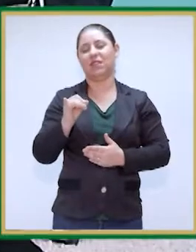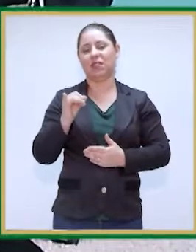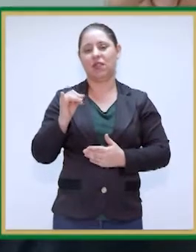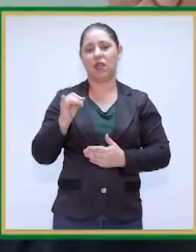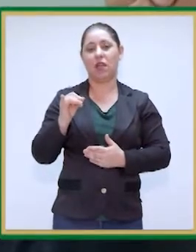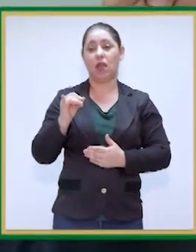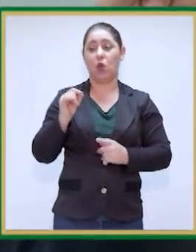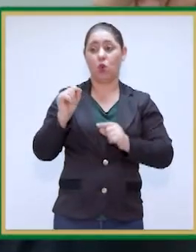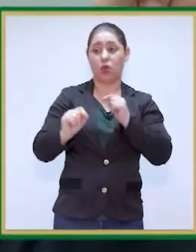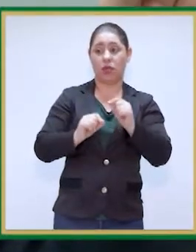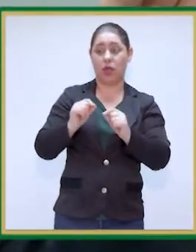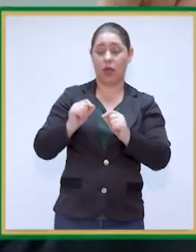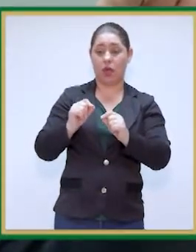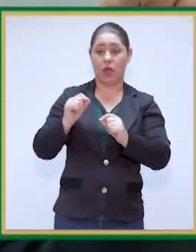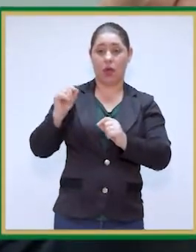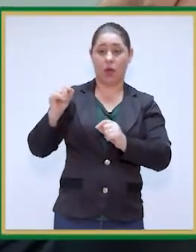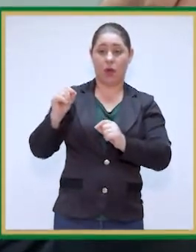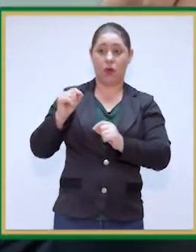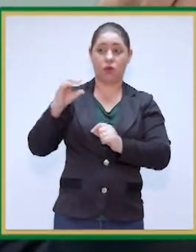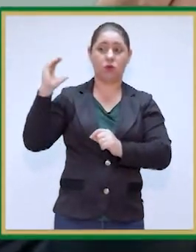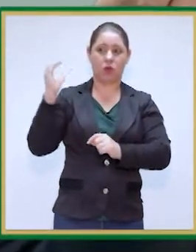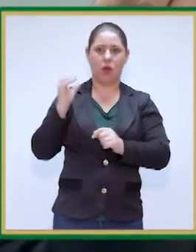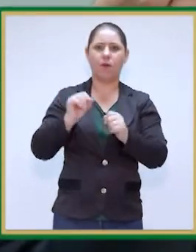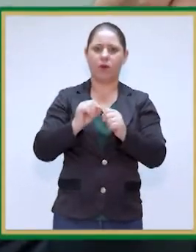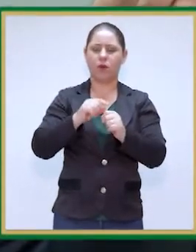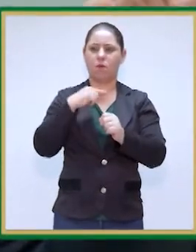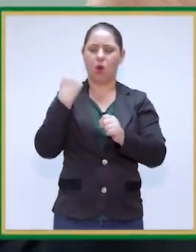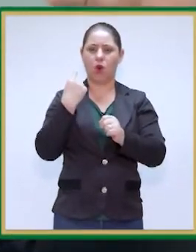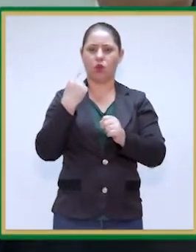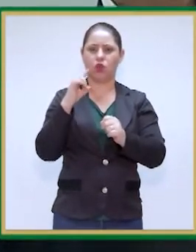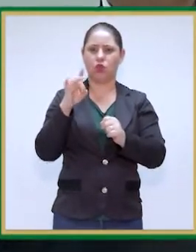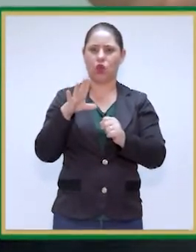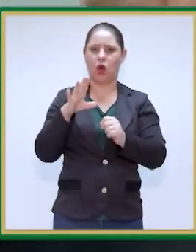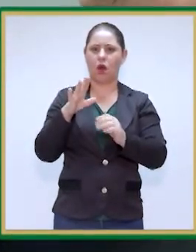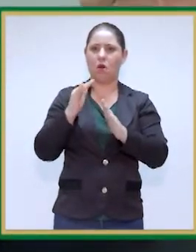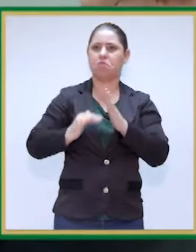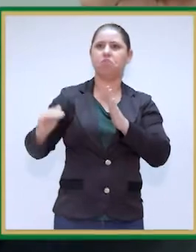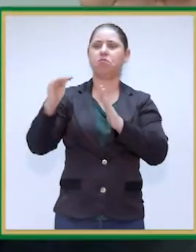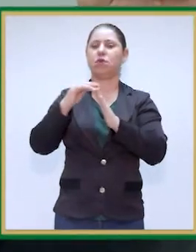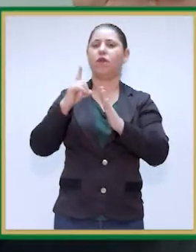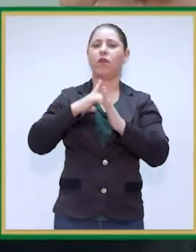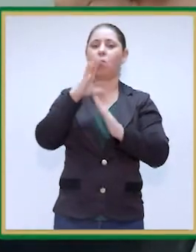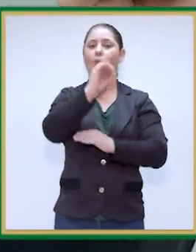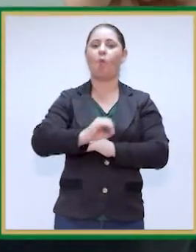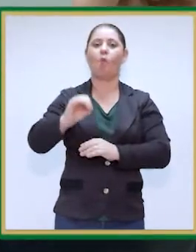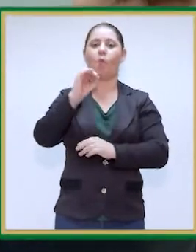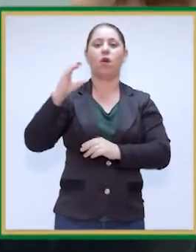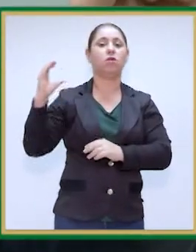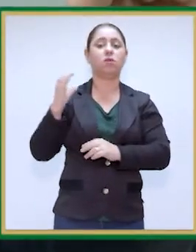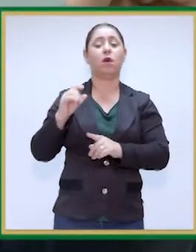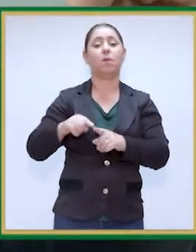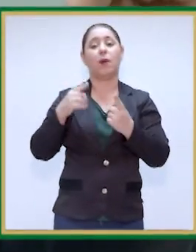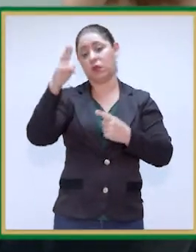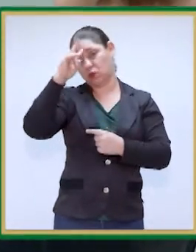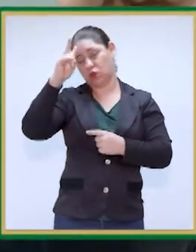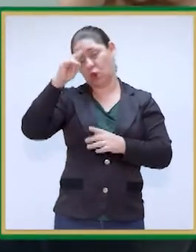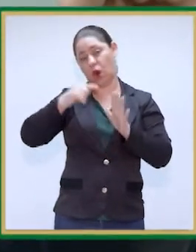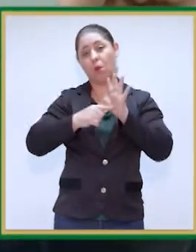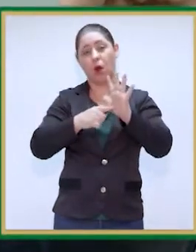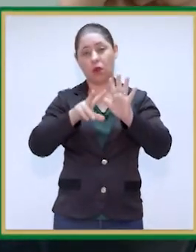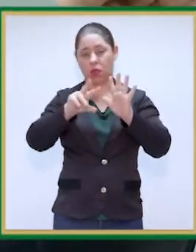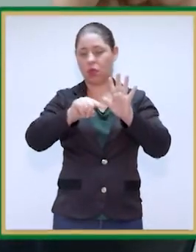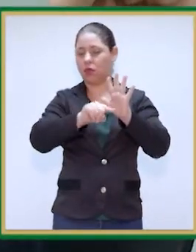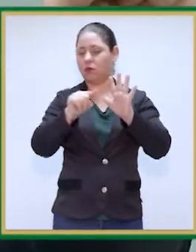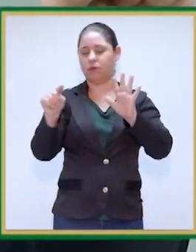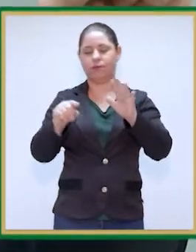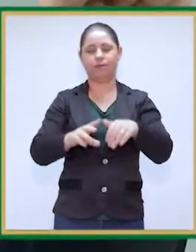se a gravidade da pena influenciasse no cometimento do crime, era só colocar a pena capital que a gente teria 0 crime. Mas a história